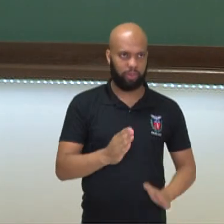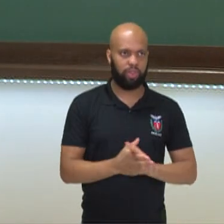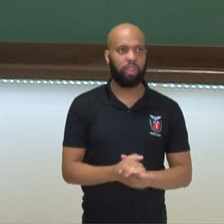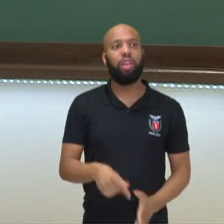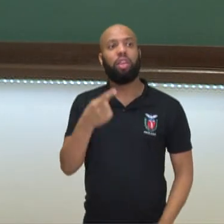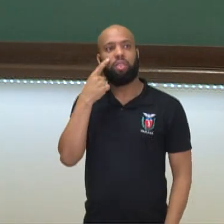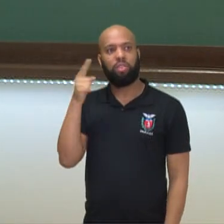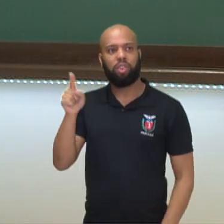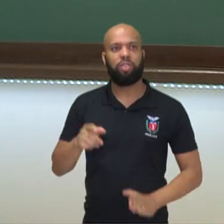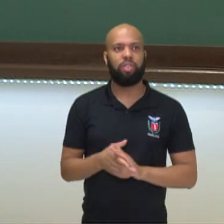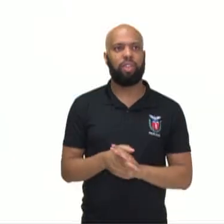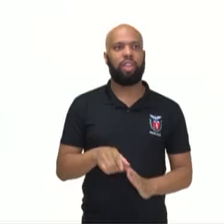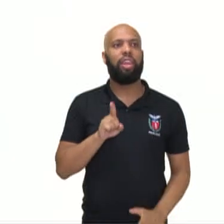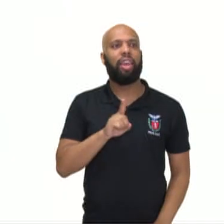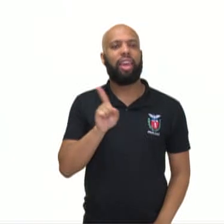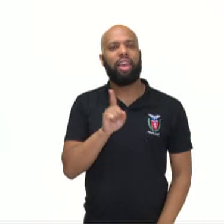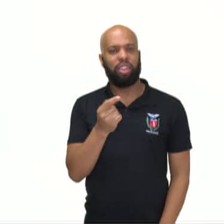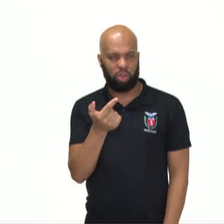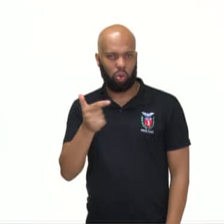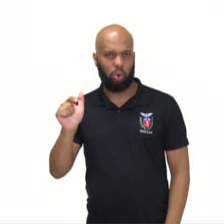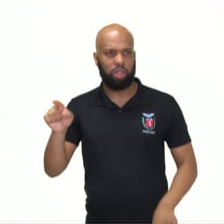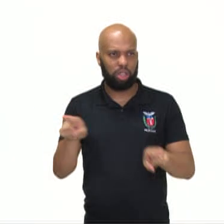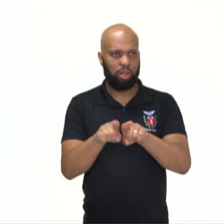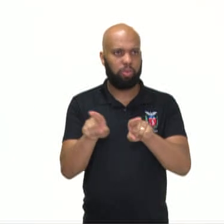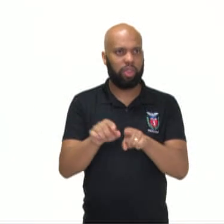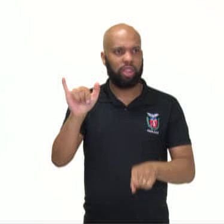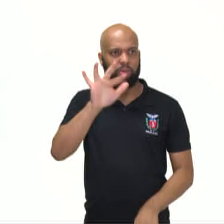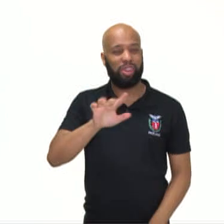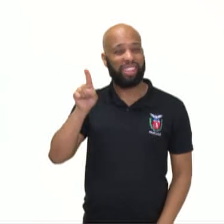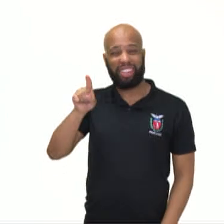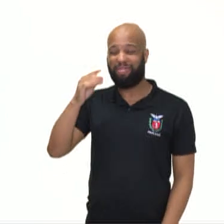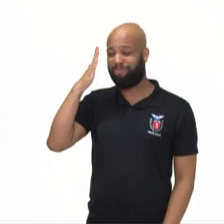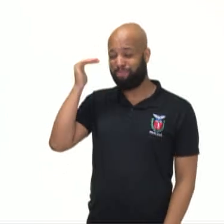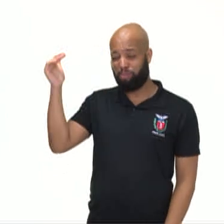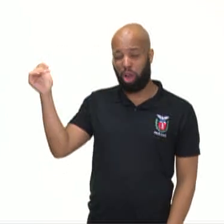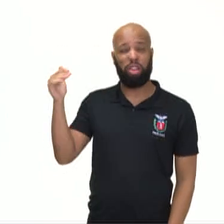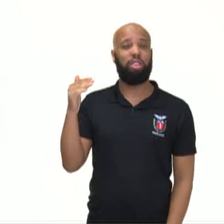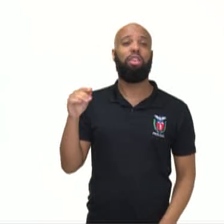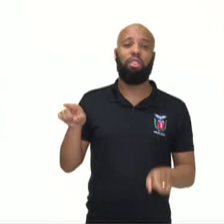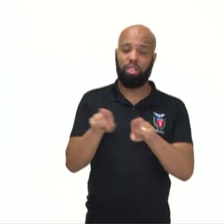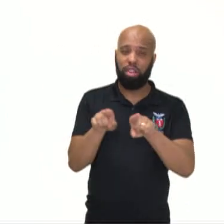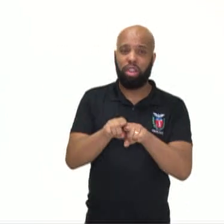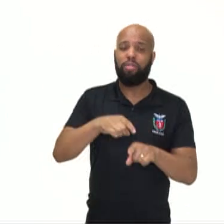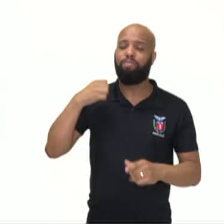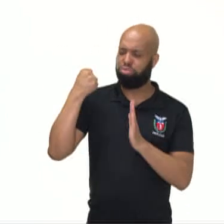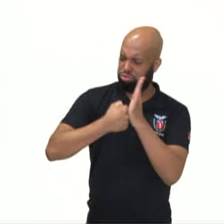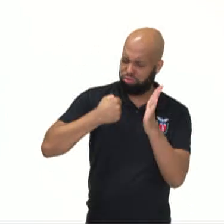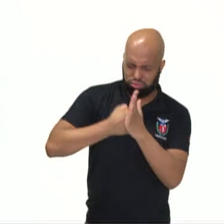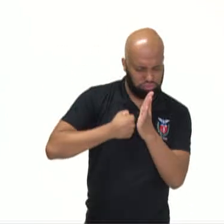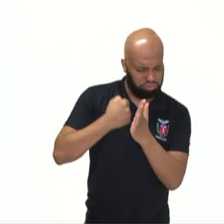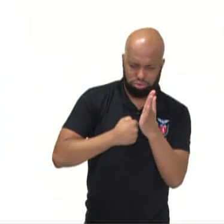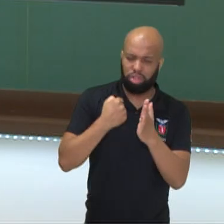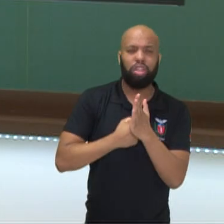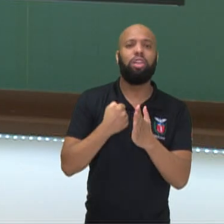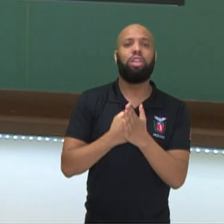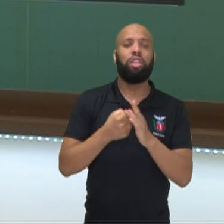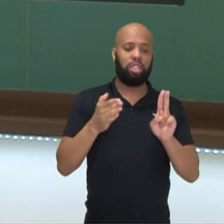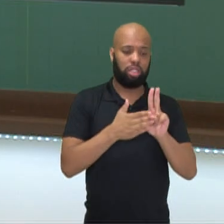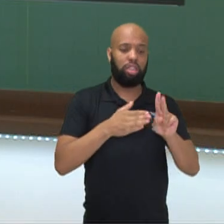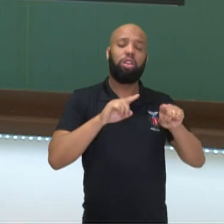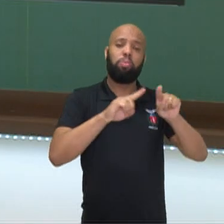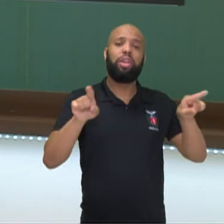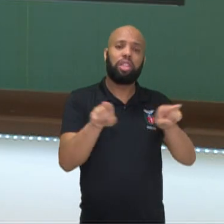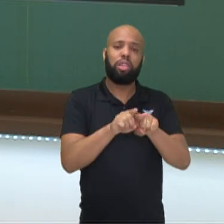Ainda, esta outra figura de enorme destaque, não só na luta indígena, mas na